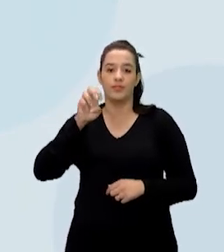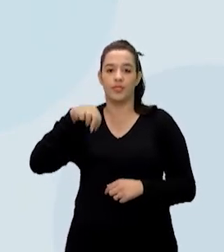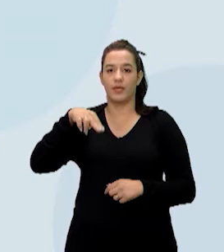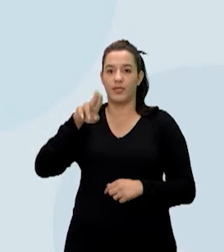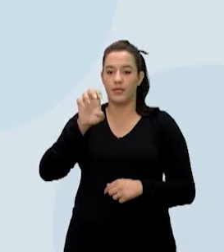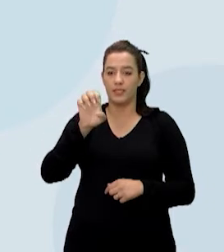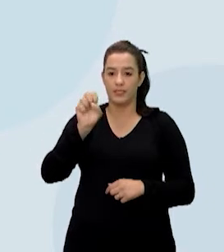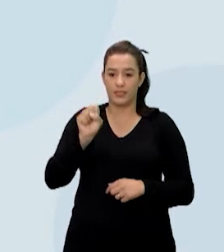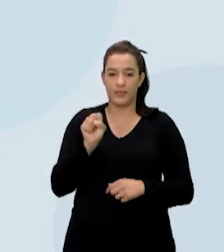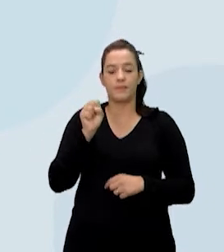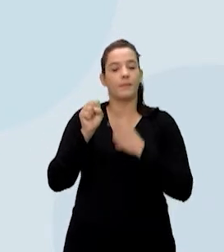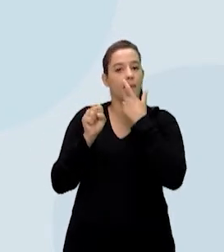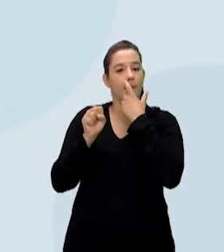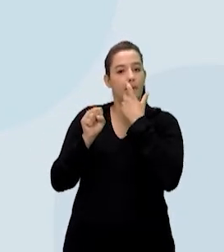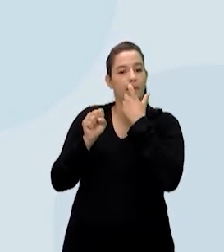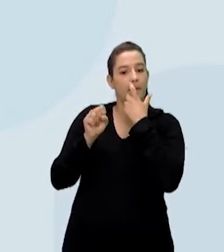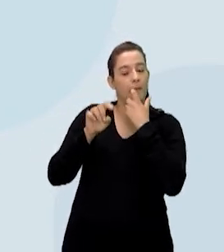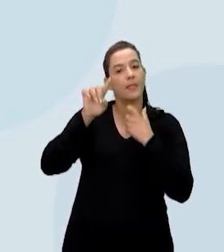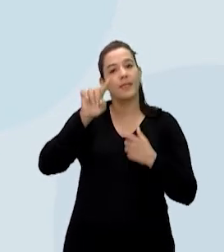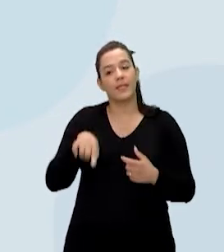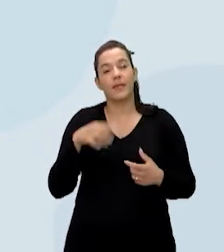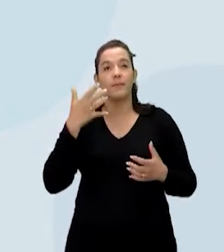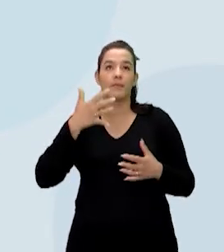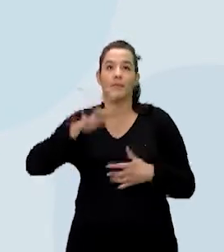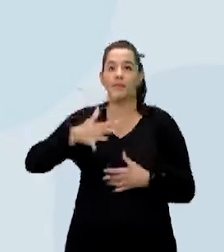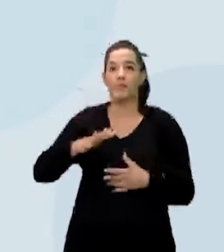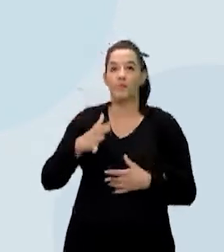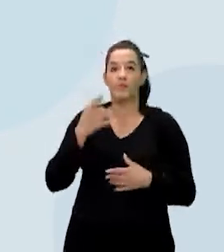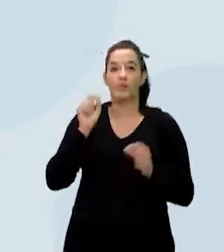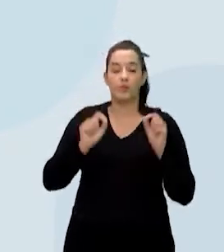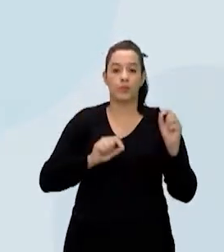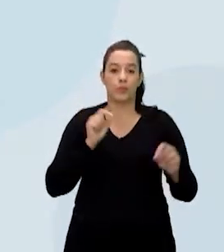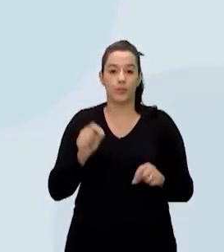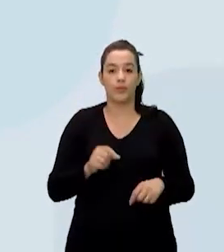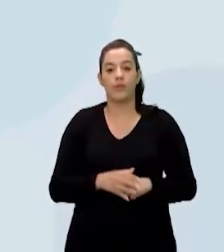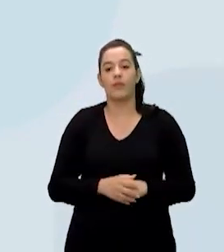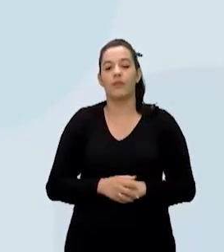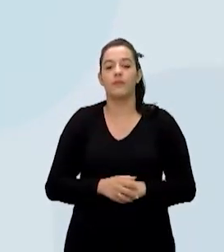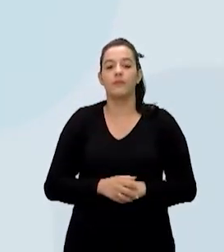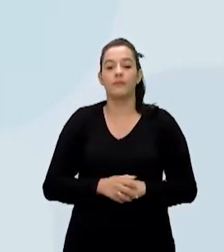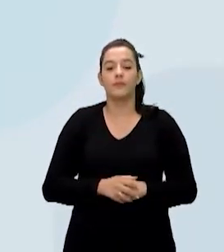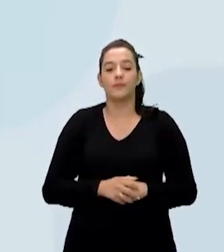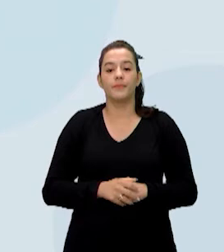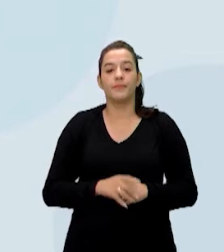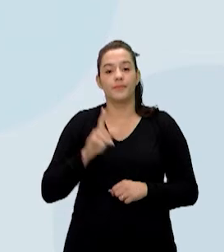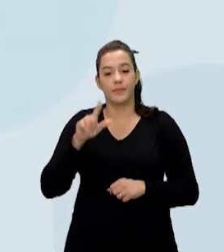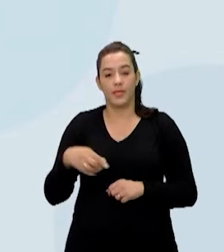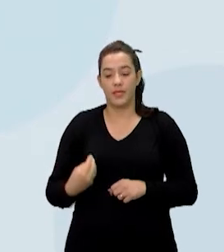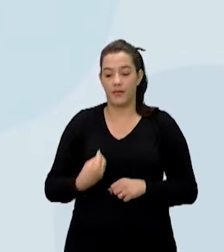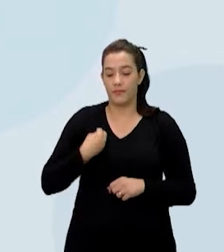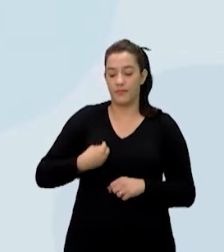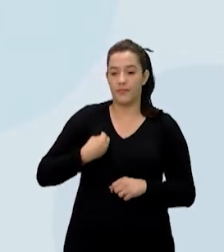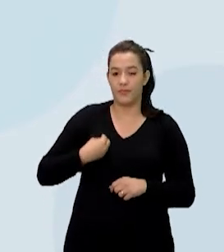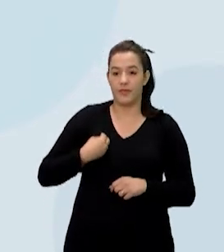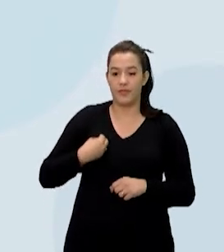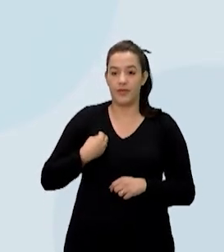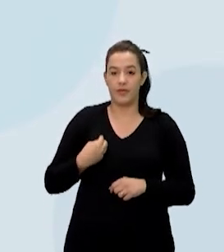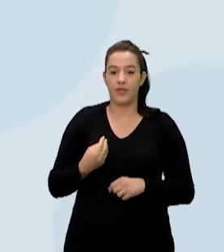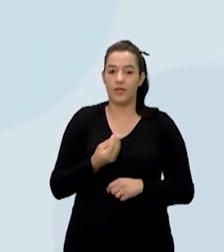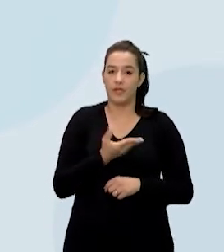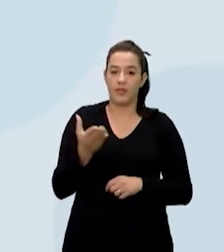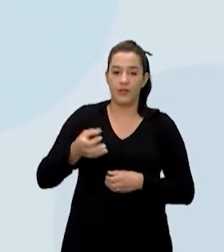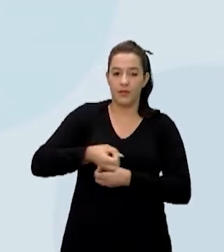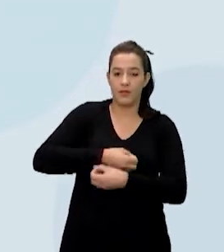abiogênese, que seria mais ou menos no sentido onde eu tenho então a vida surgindo a partir de uma